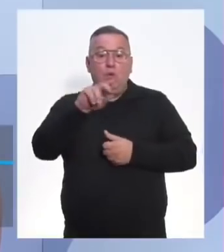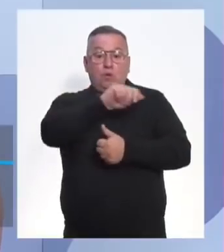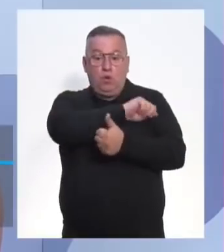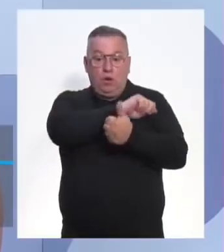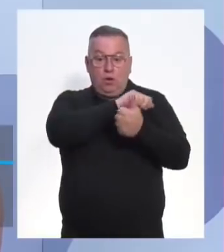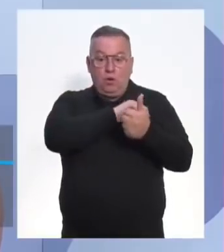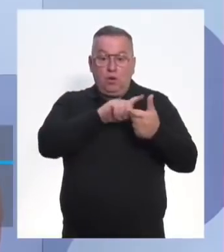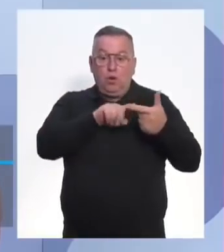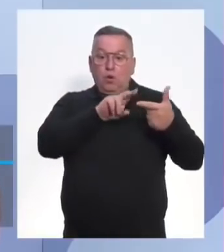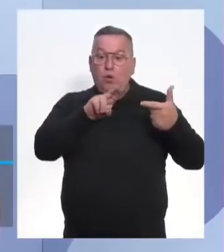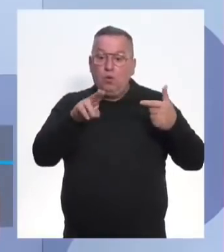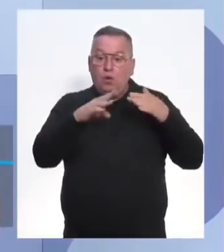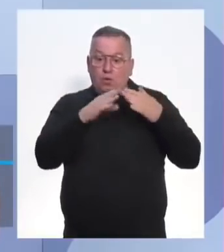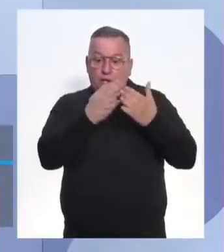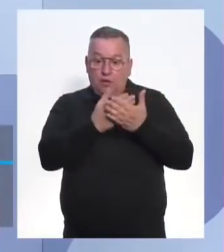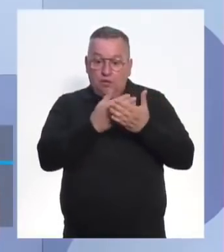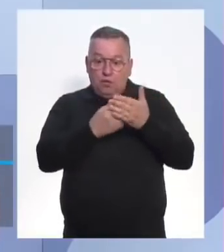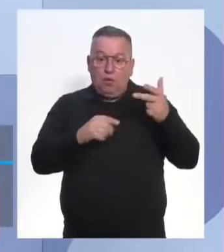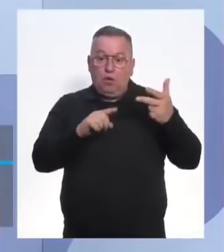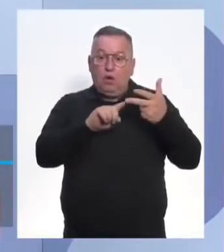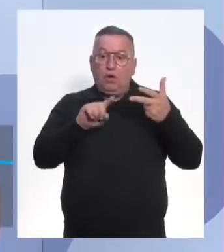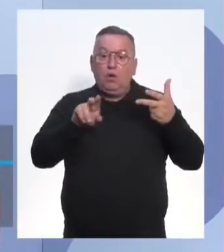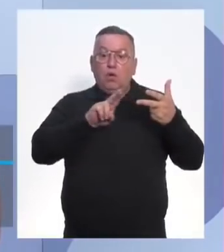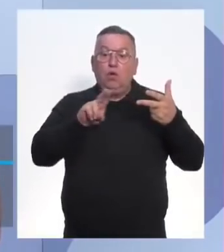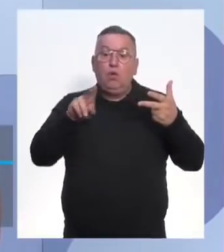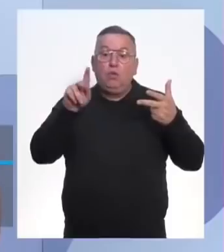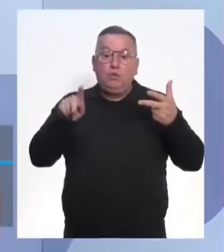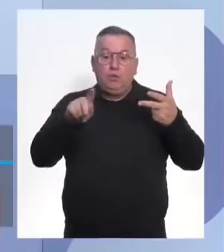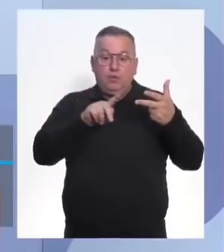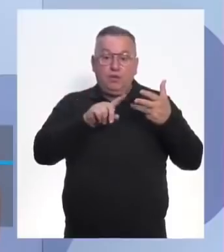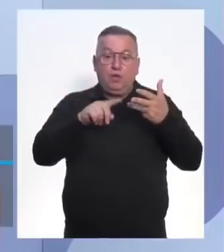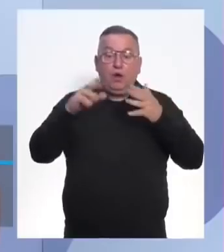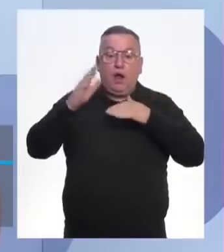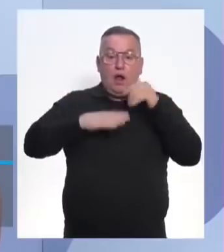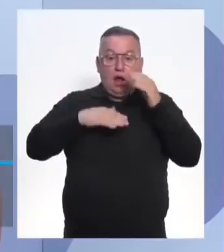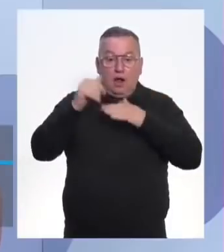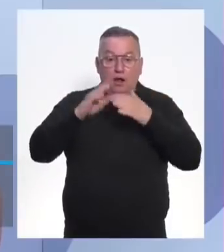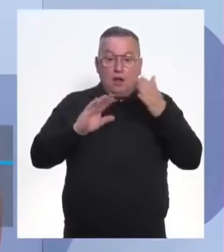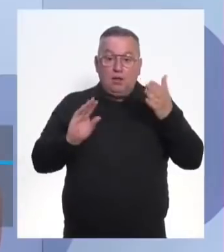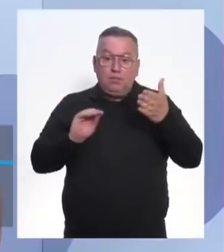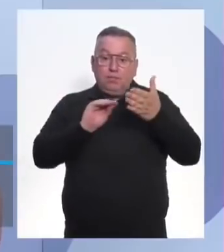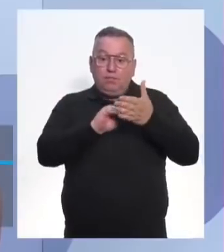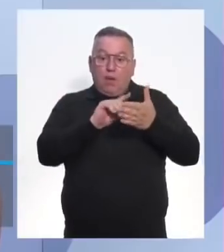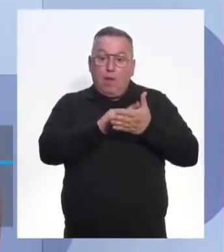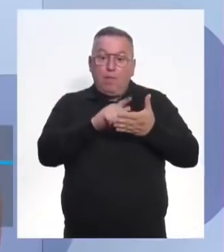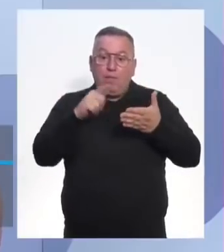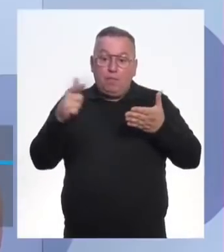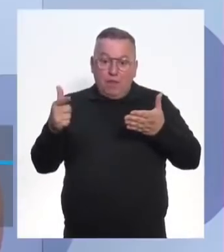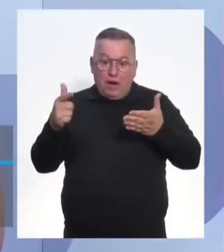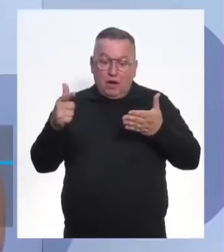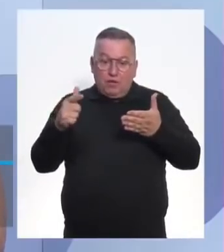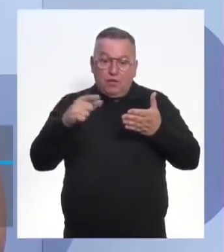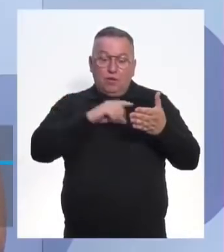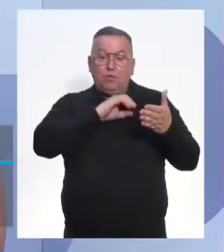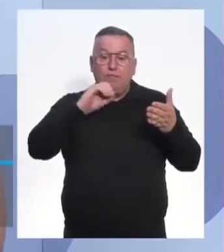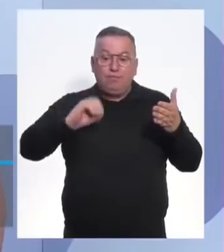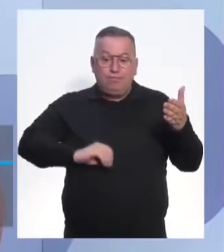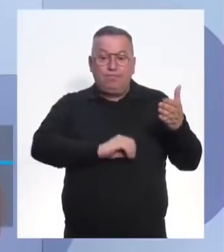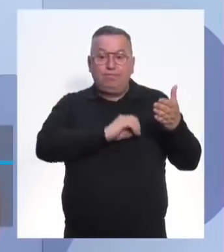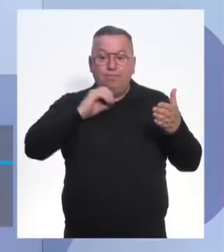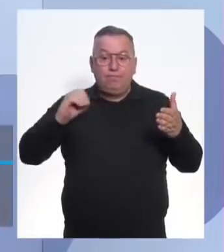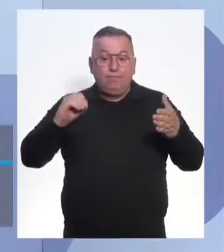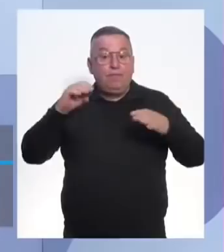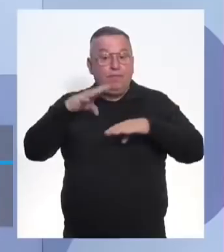o nome da escola, o nome do professor, a habilidade, marcar a página do Centro de Mídia de